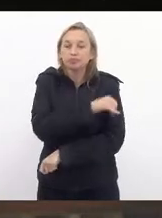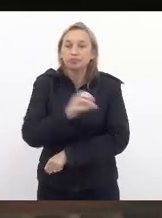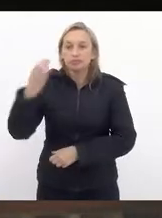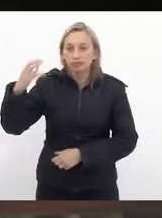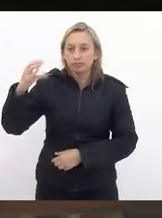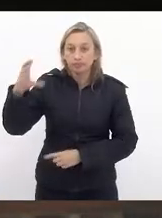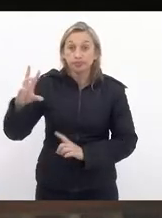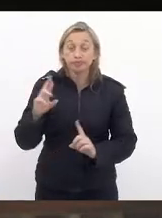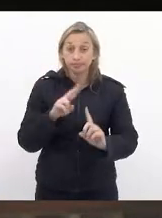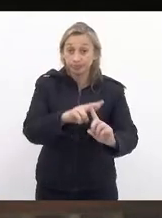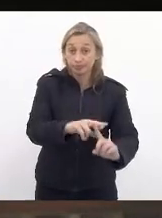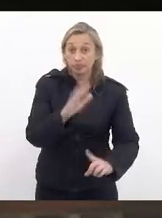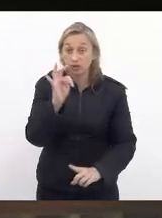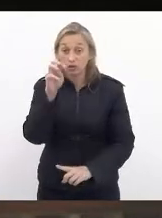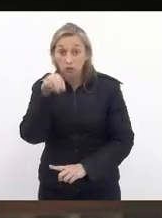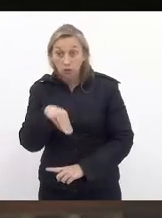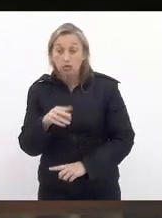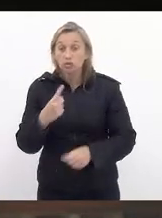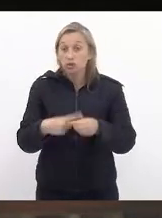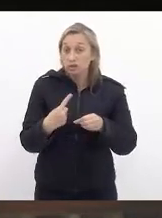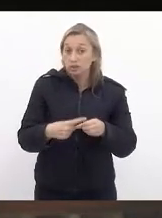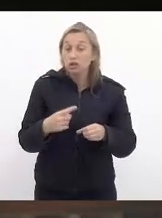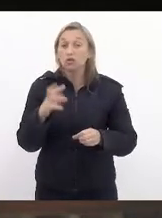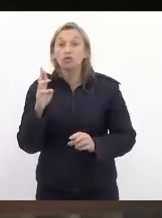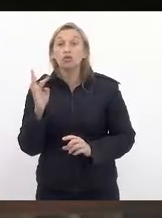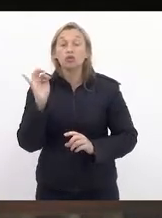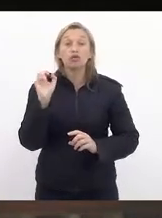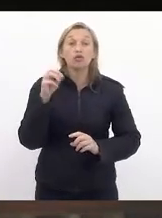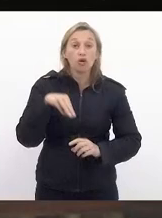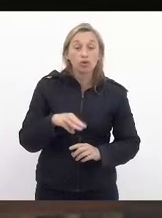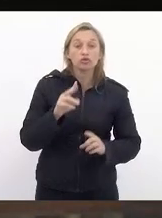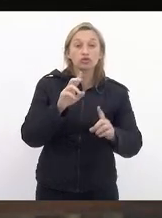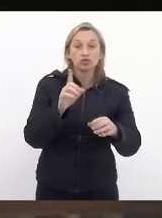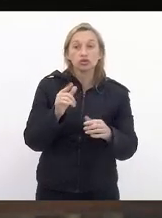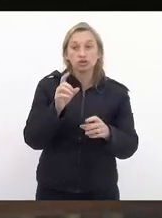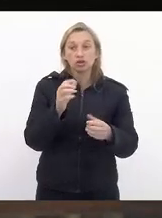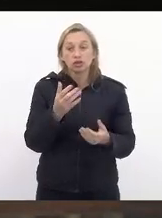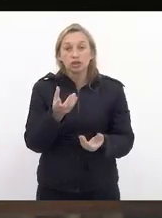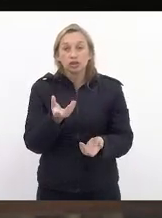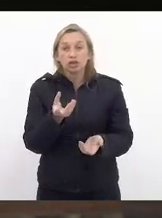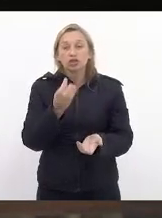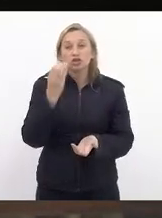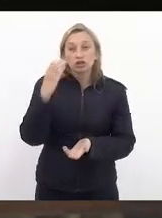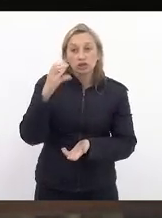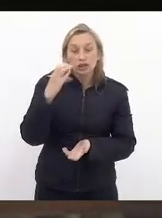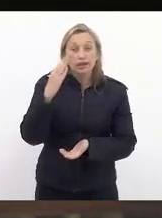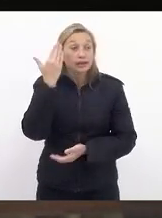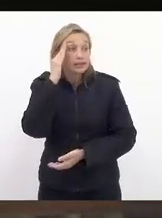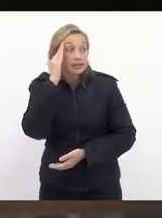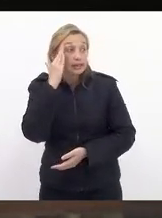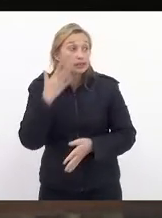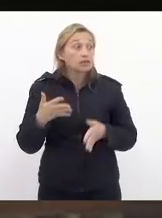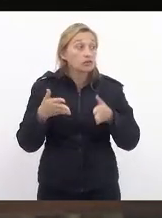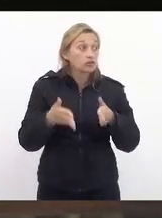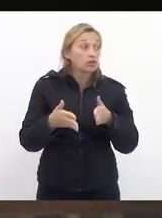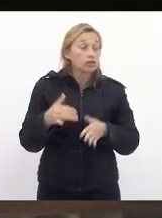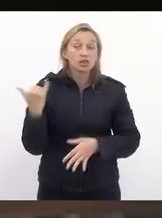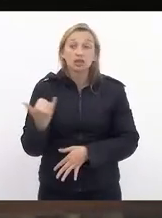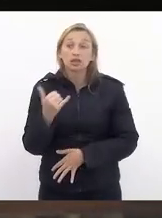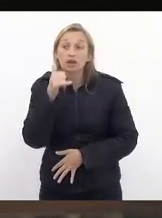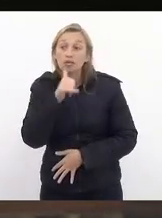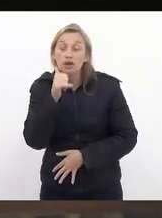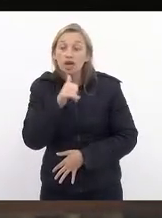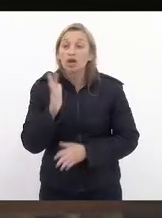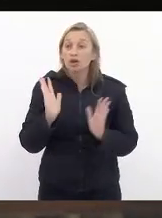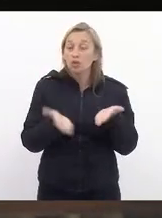no fórum Municipal do Fórum de Niterói entendendo a centralidade das mulheres